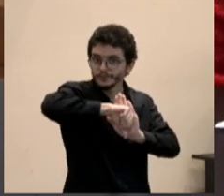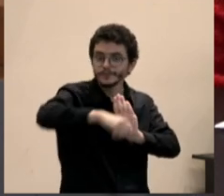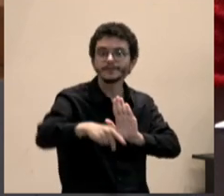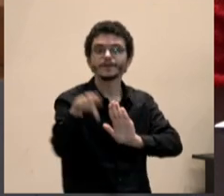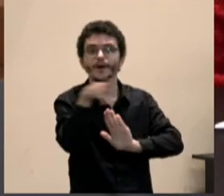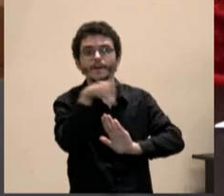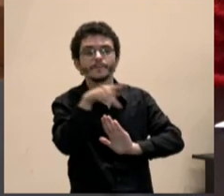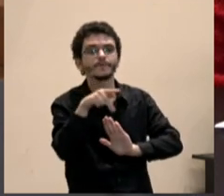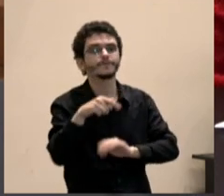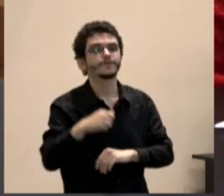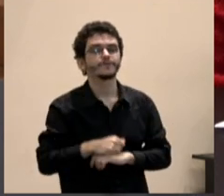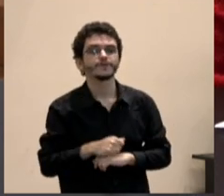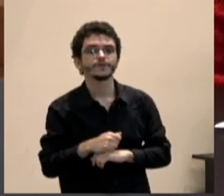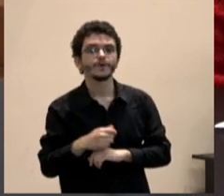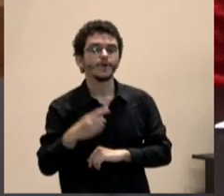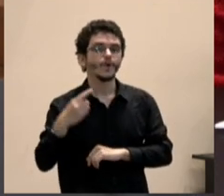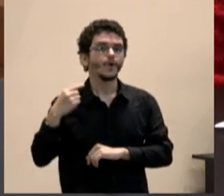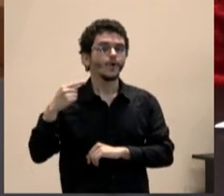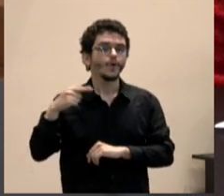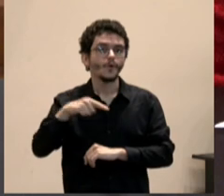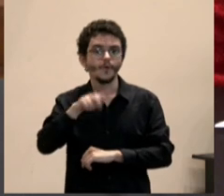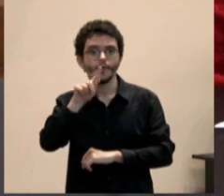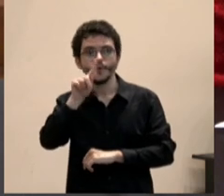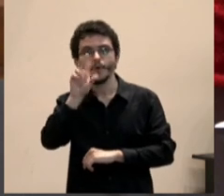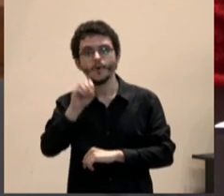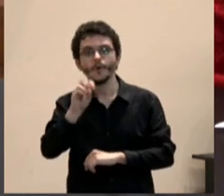governador usou as redes no espaço nobre